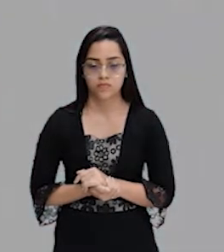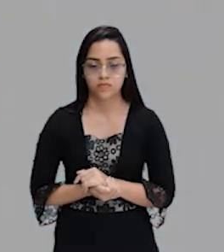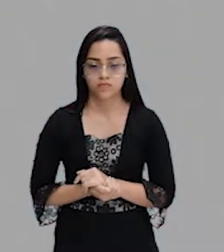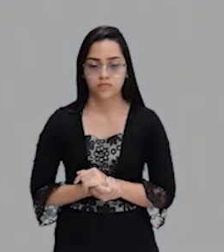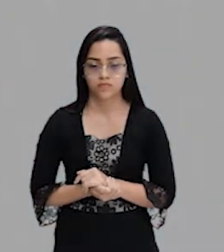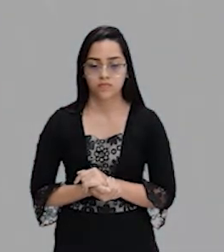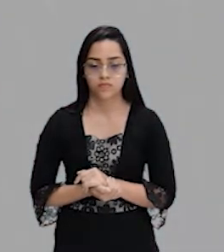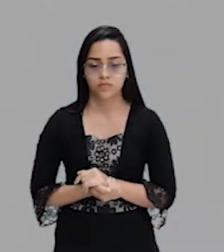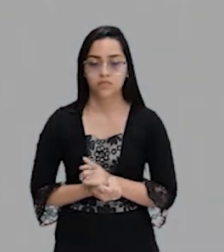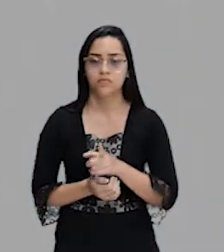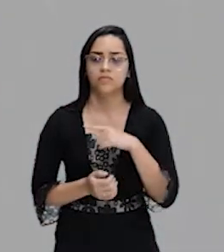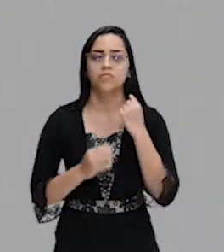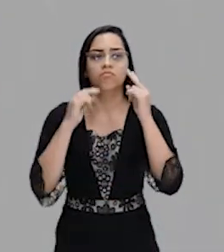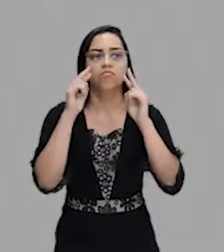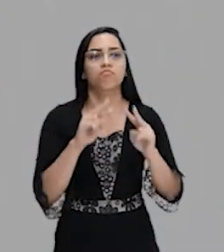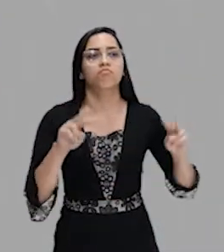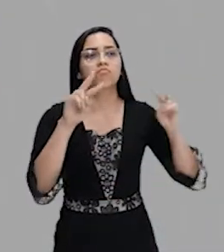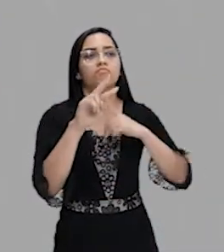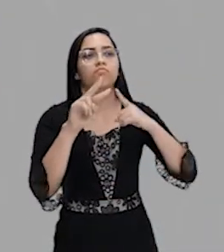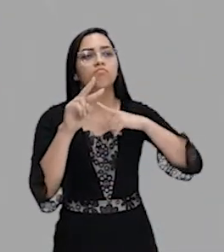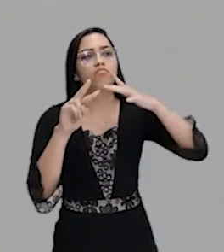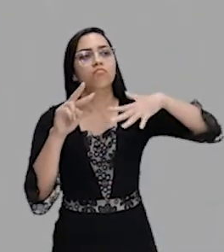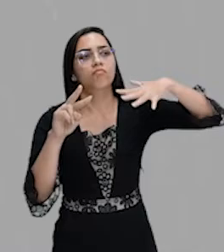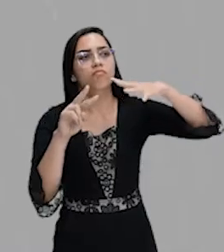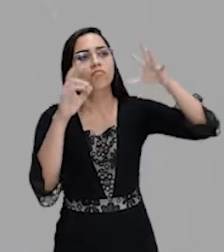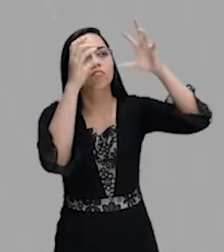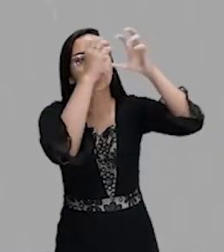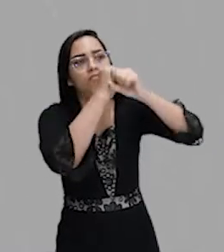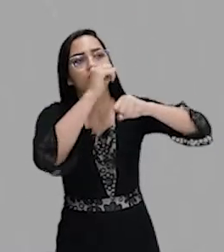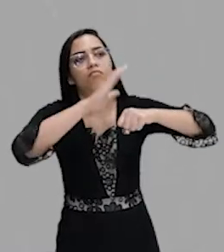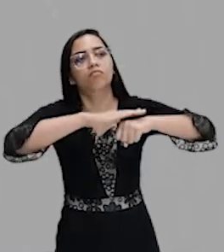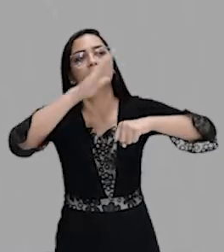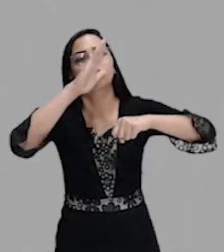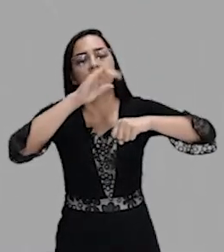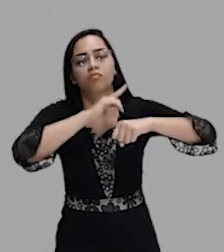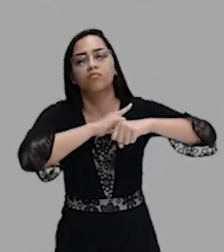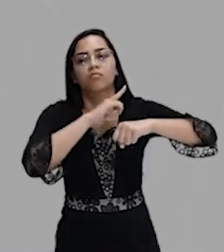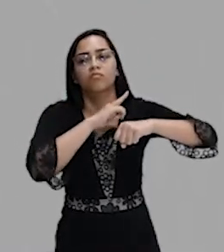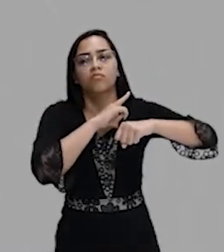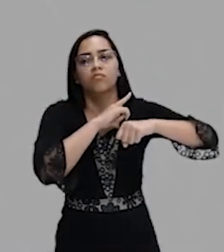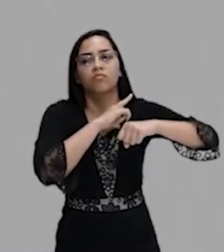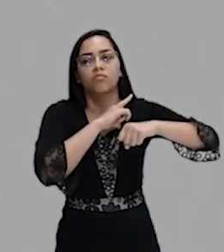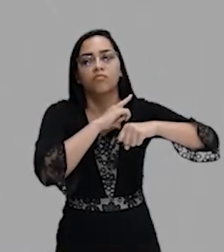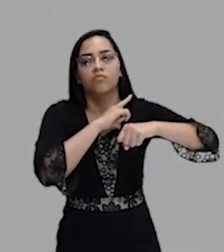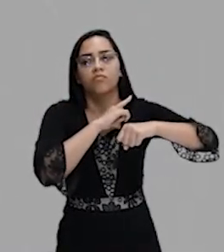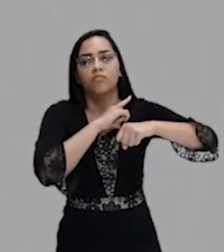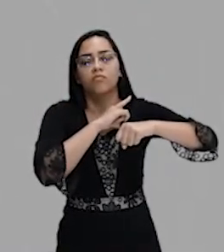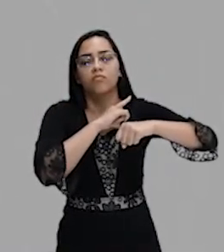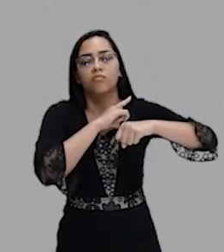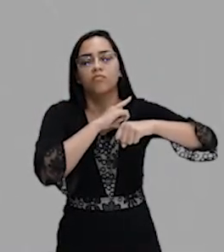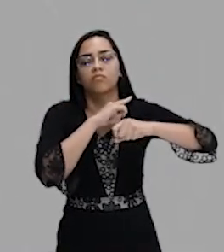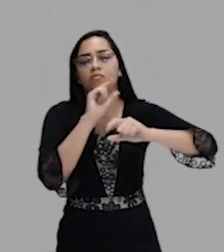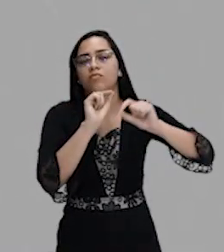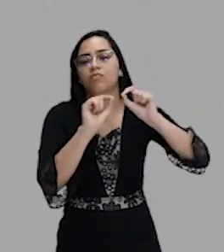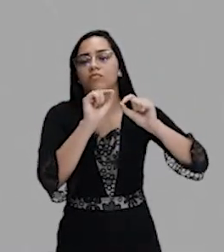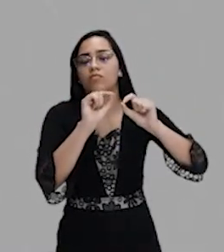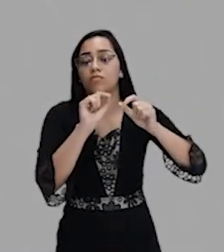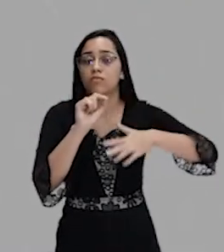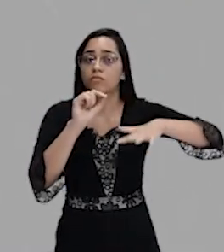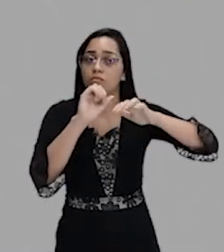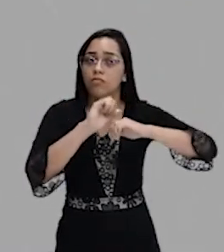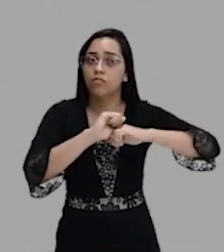Né? Então, quando nós olhamos aqui, a área escura é a área mais interna. Okay? E a área mais clara,